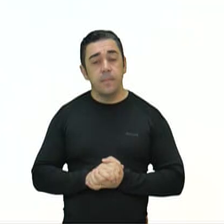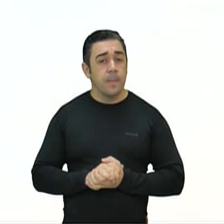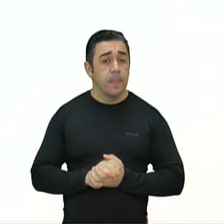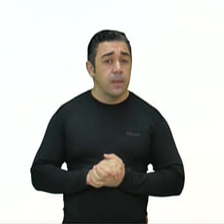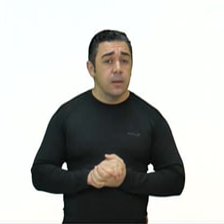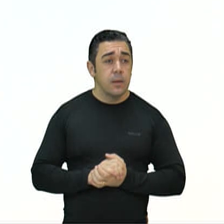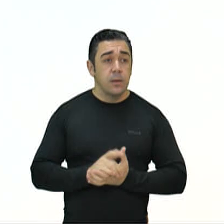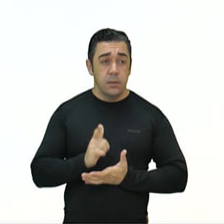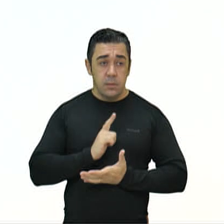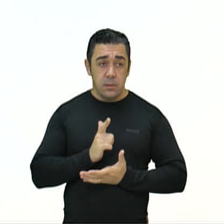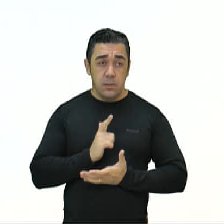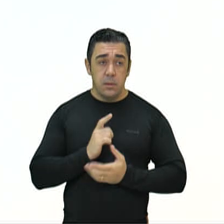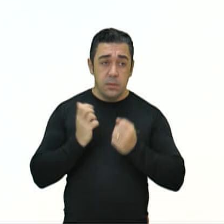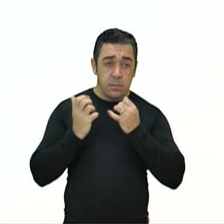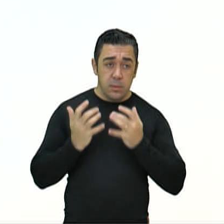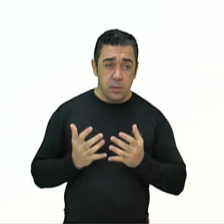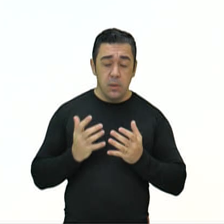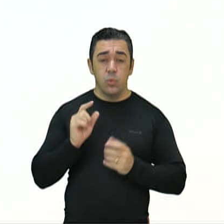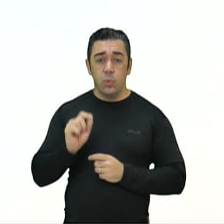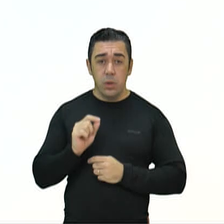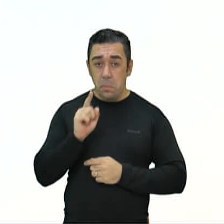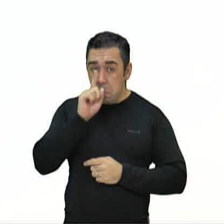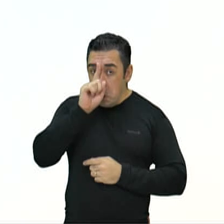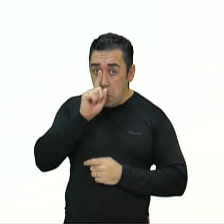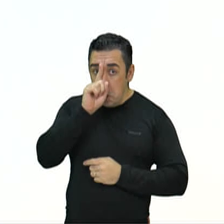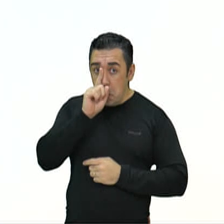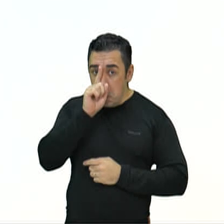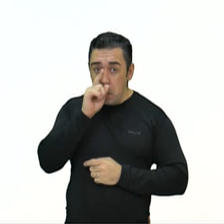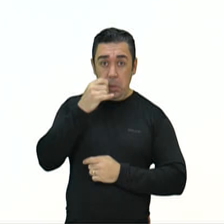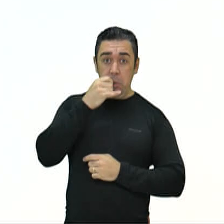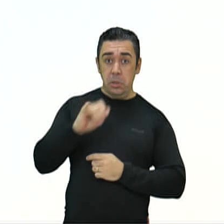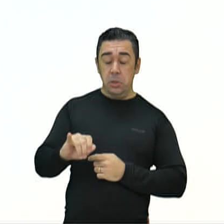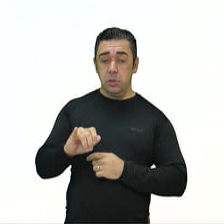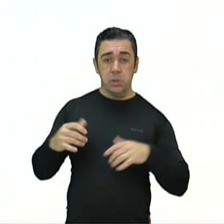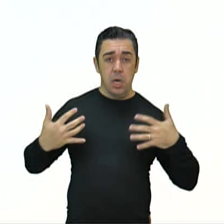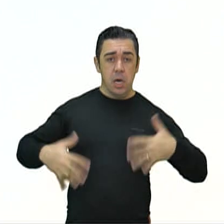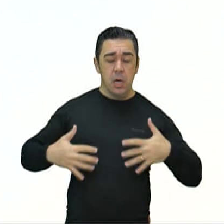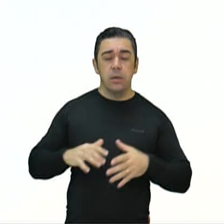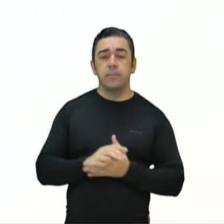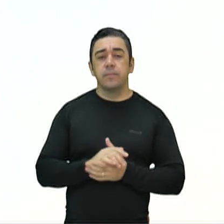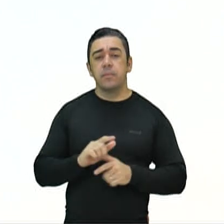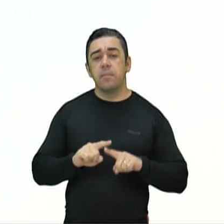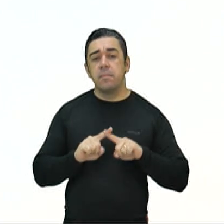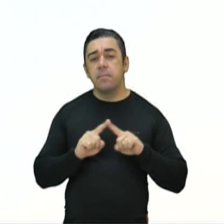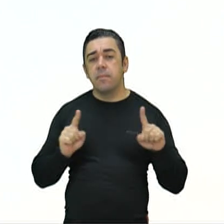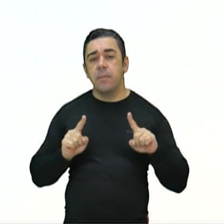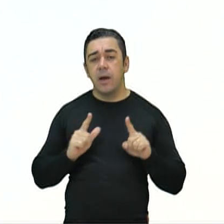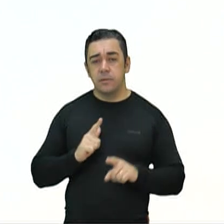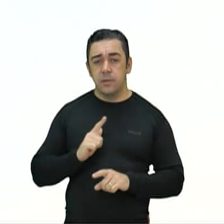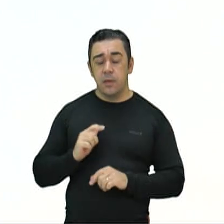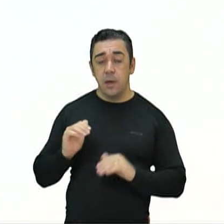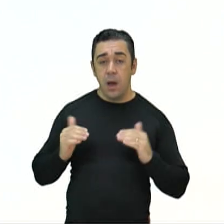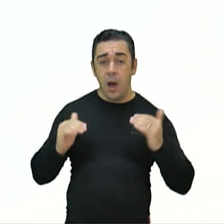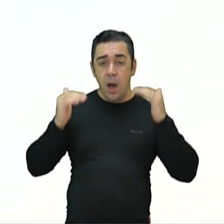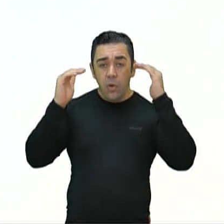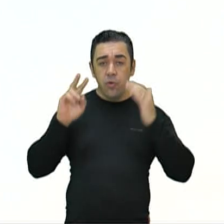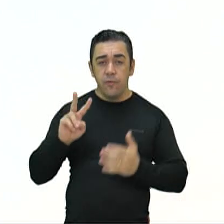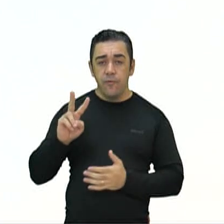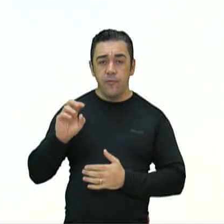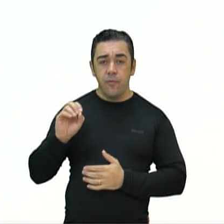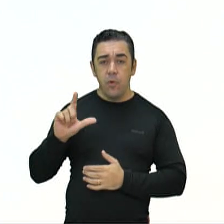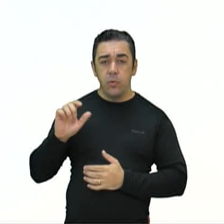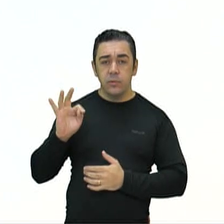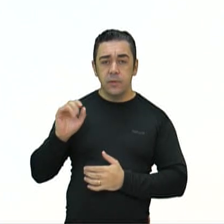Comumente se ouve falar dos perigos da alta voltagem em dispositivos elétricos. Todavia, uma alta voltagem não pode